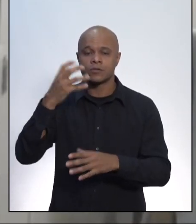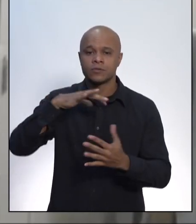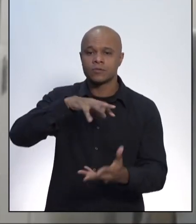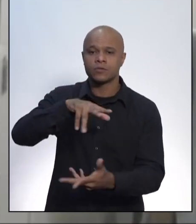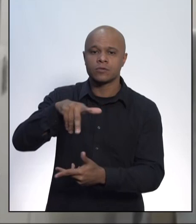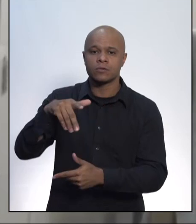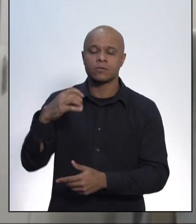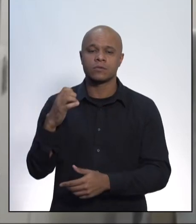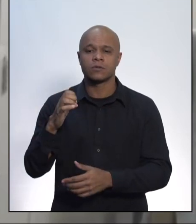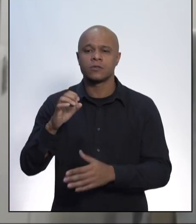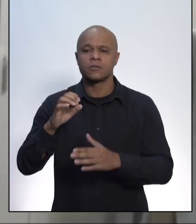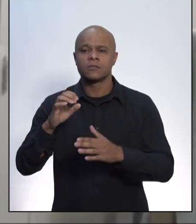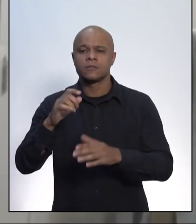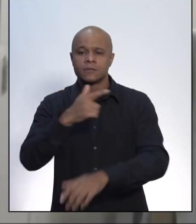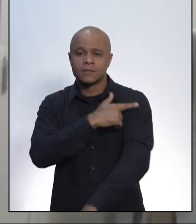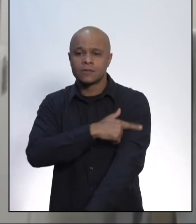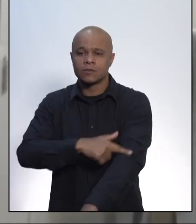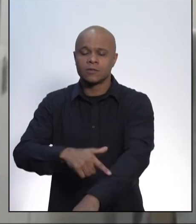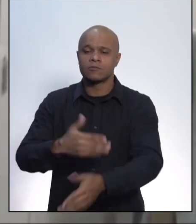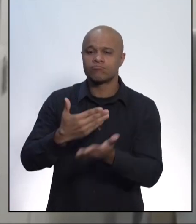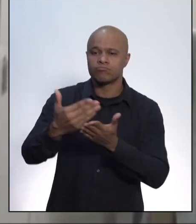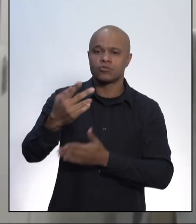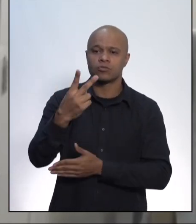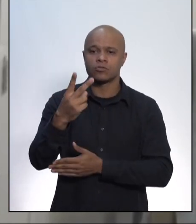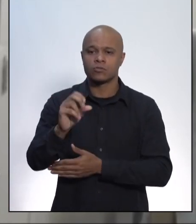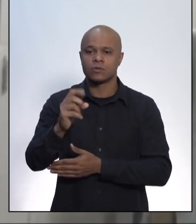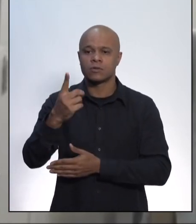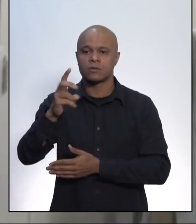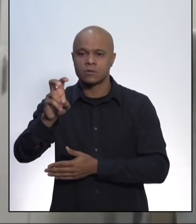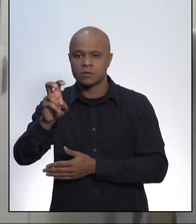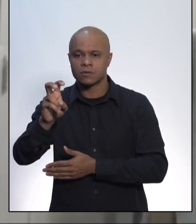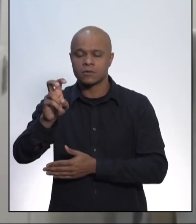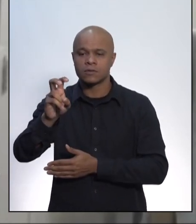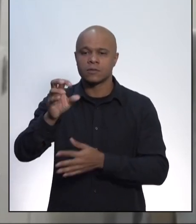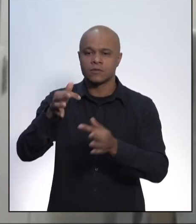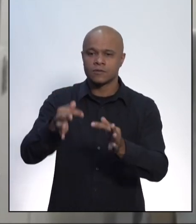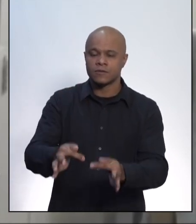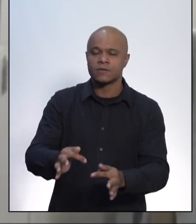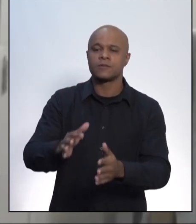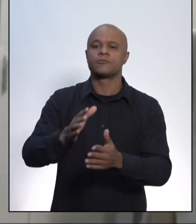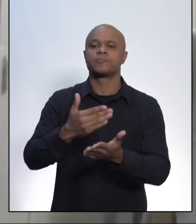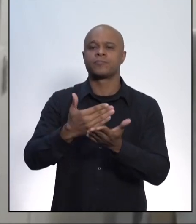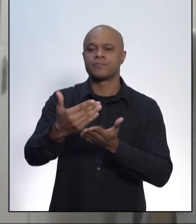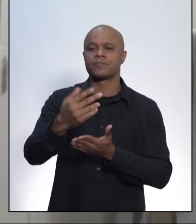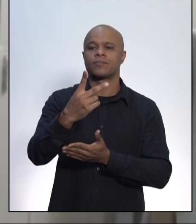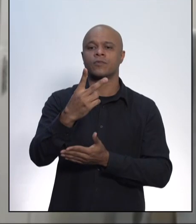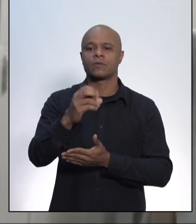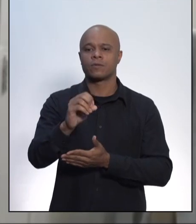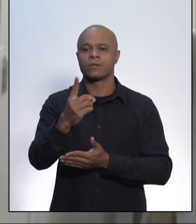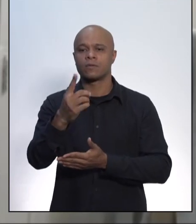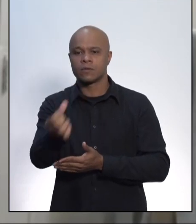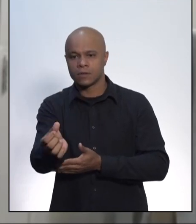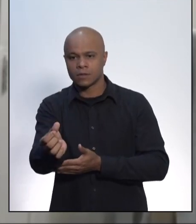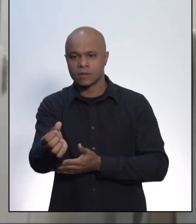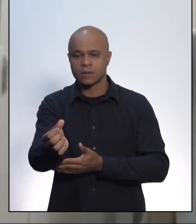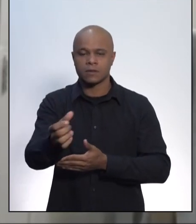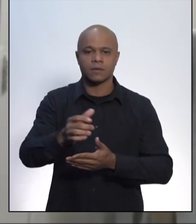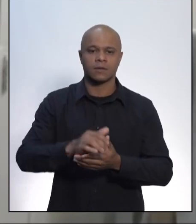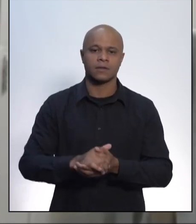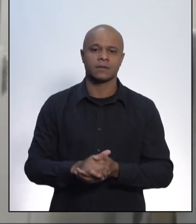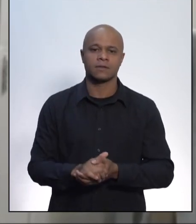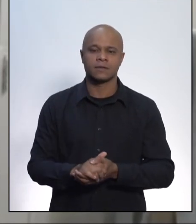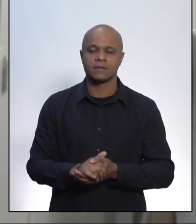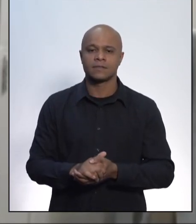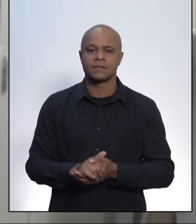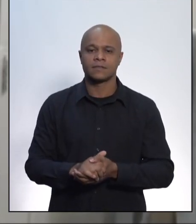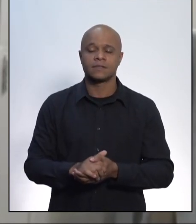né? O Explicae surgiu em 2015, finalzinho de 2015, 2016 a gente começou a produzir o conteúdo,